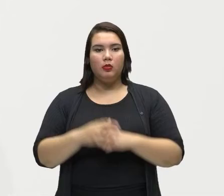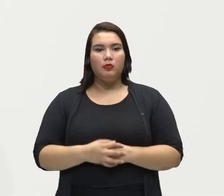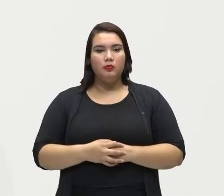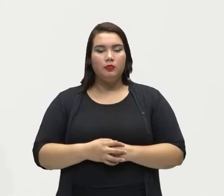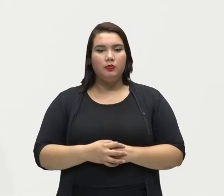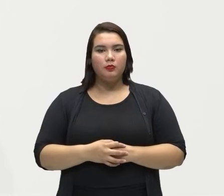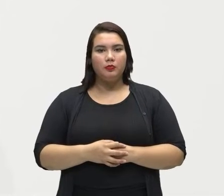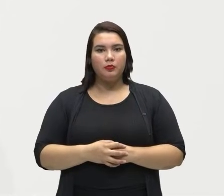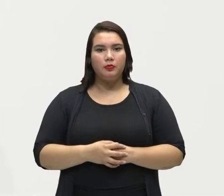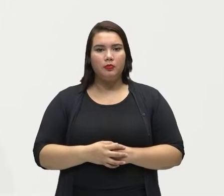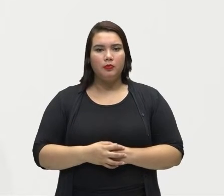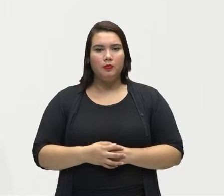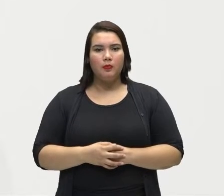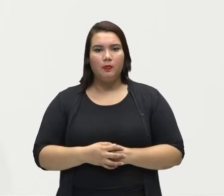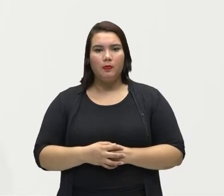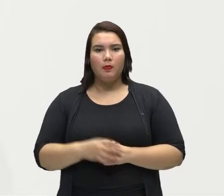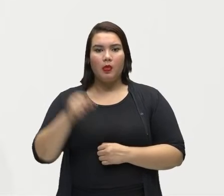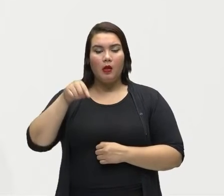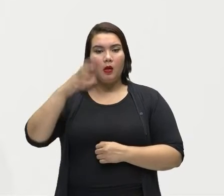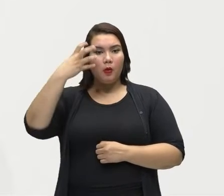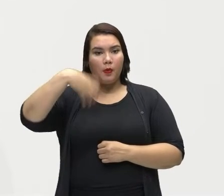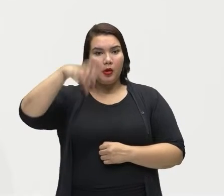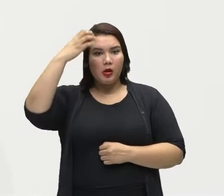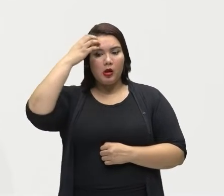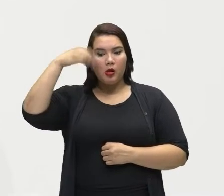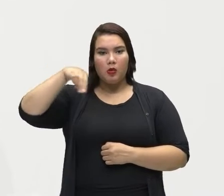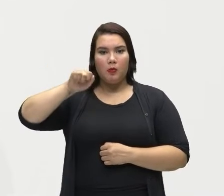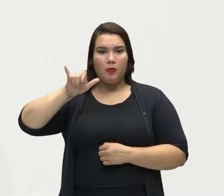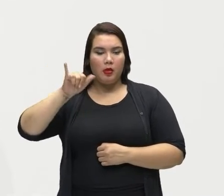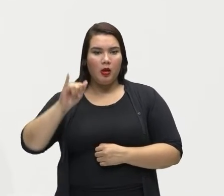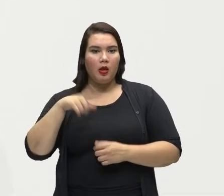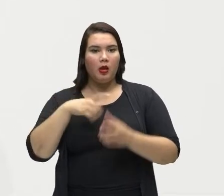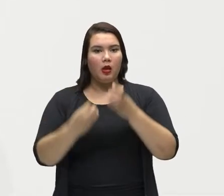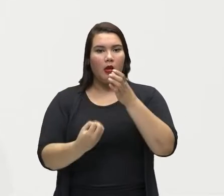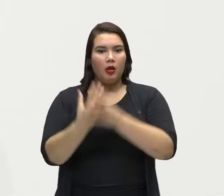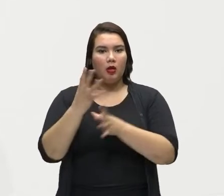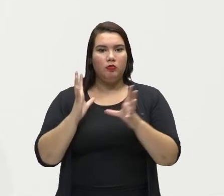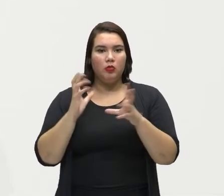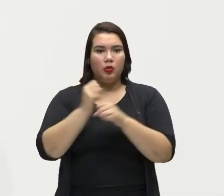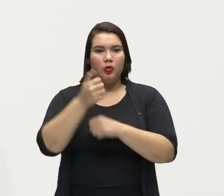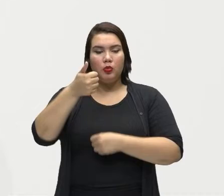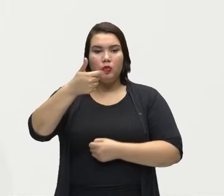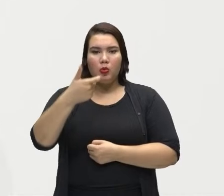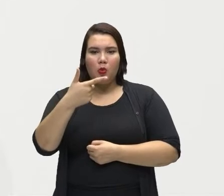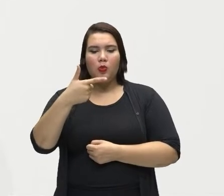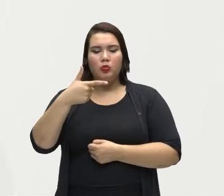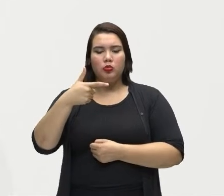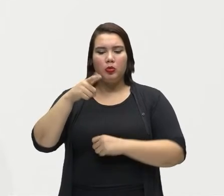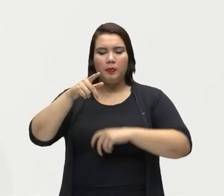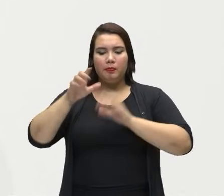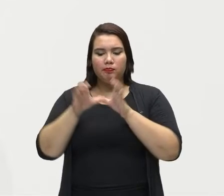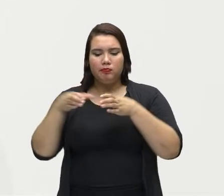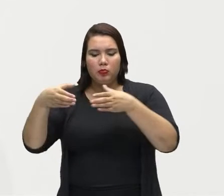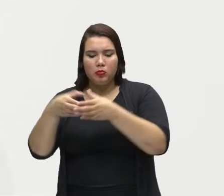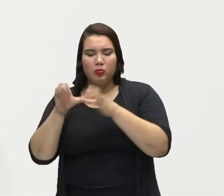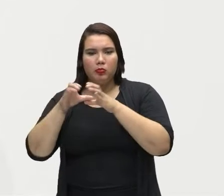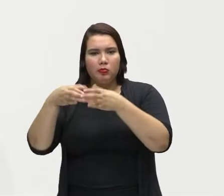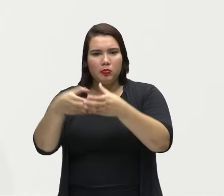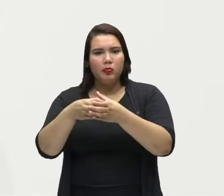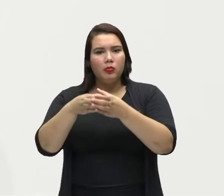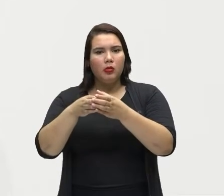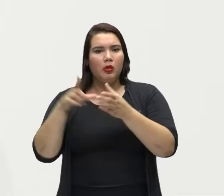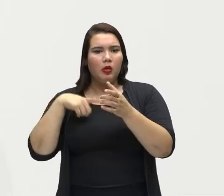pelos mandingas. O Reino de Mali era formado por 12 reinos menores e tinha